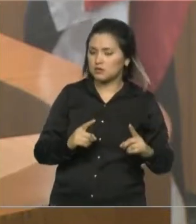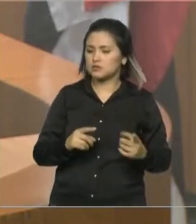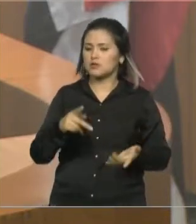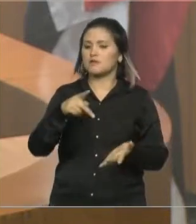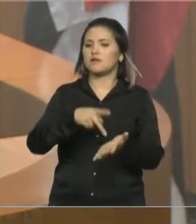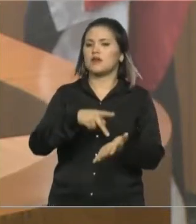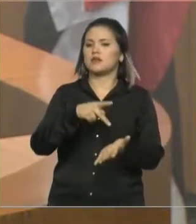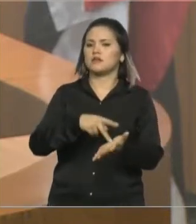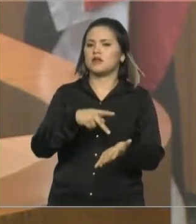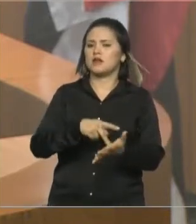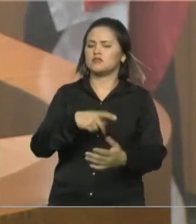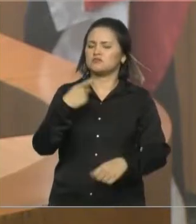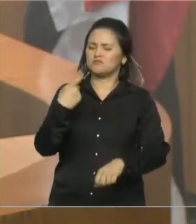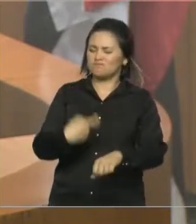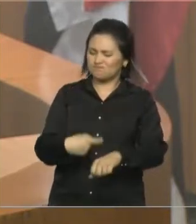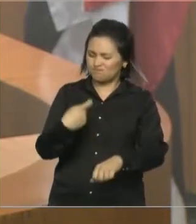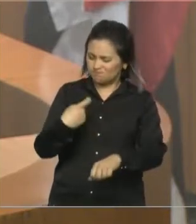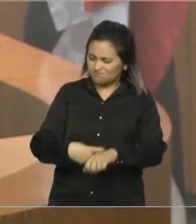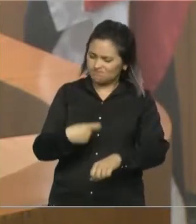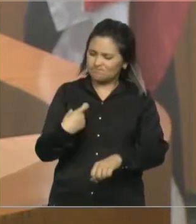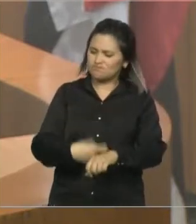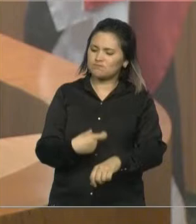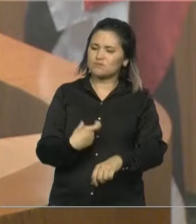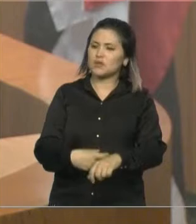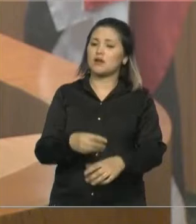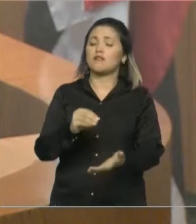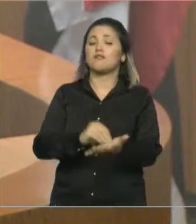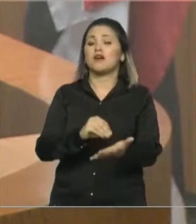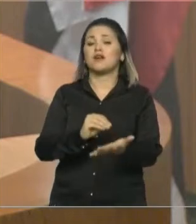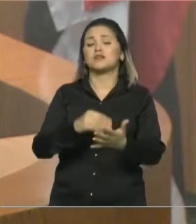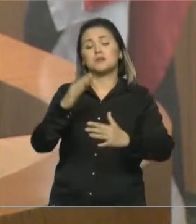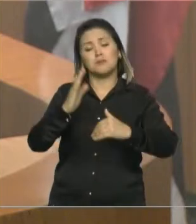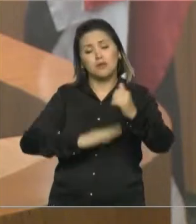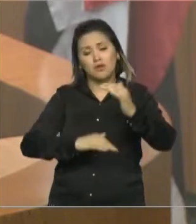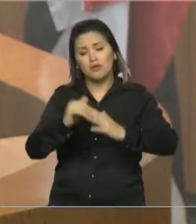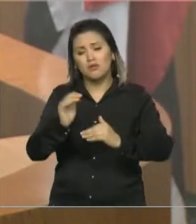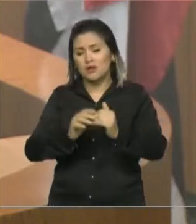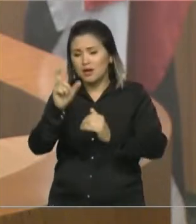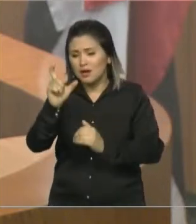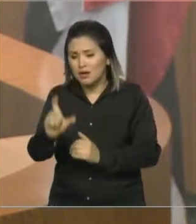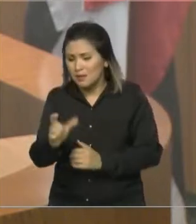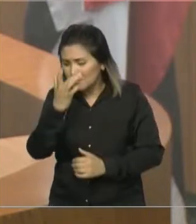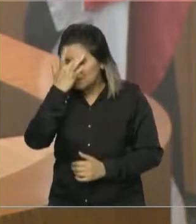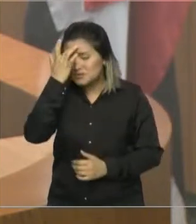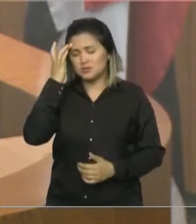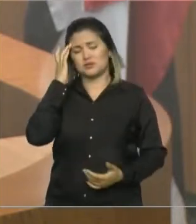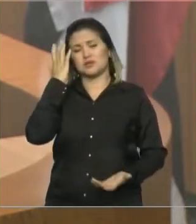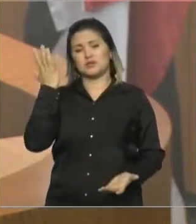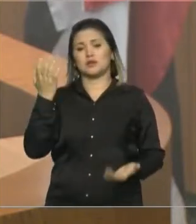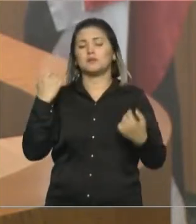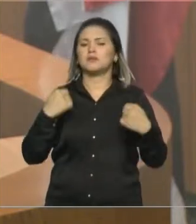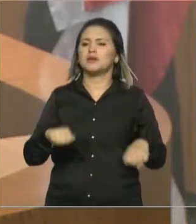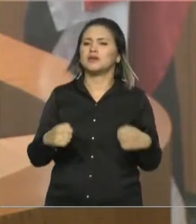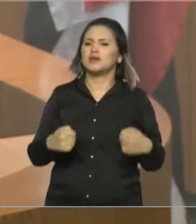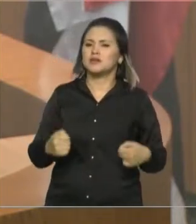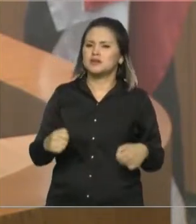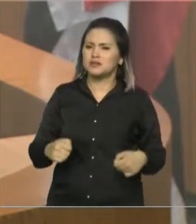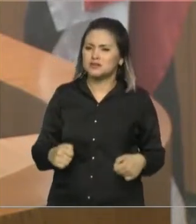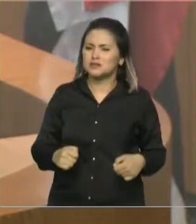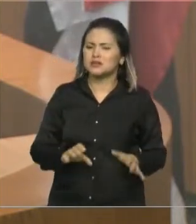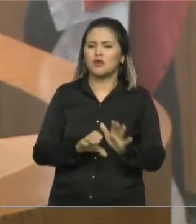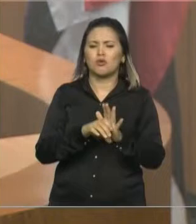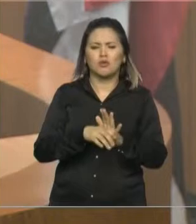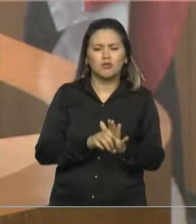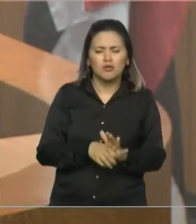ela é cruel, falta o profissional. Então, nós temos que fazer a integração de todos esses conceitos e o